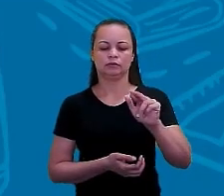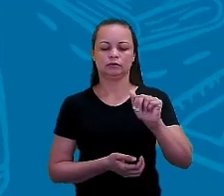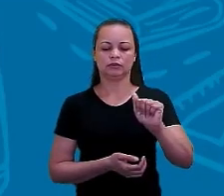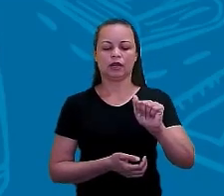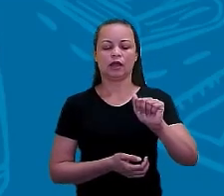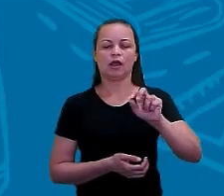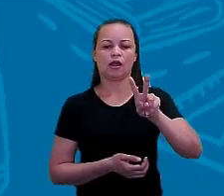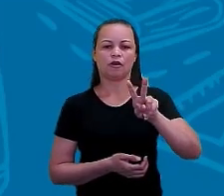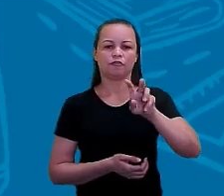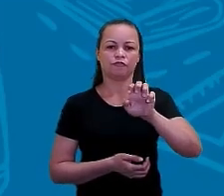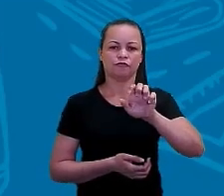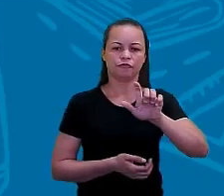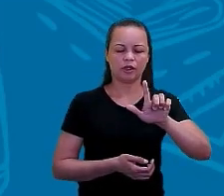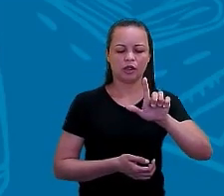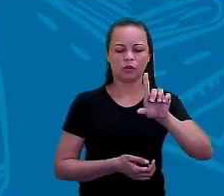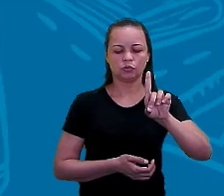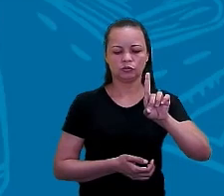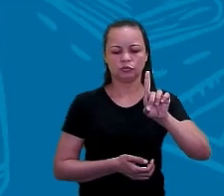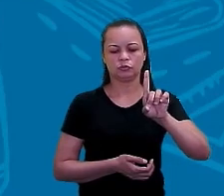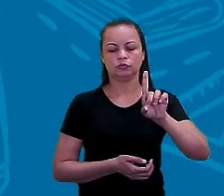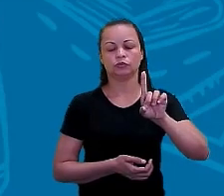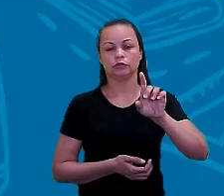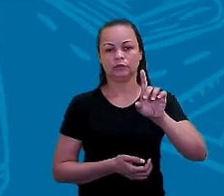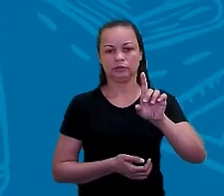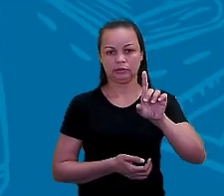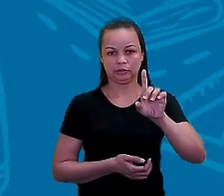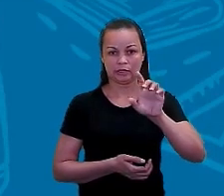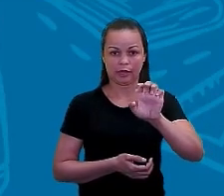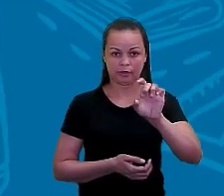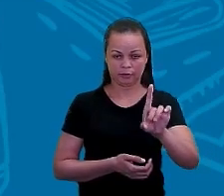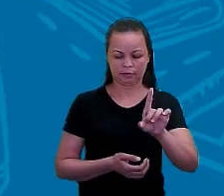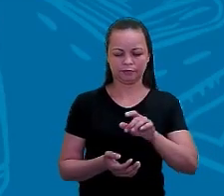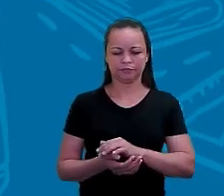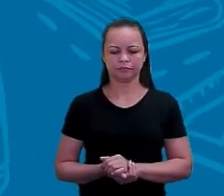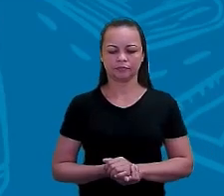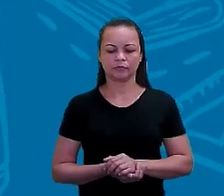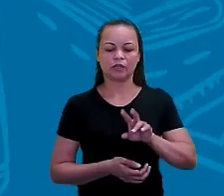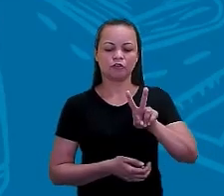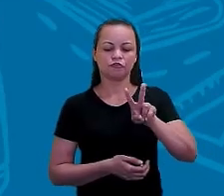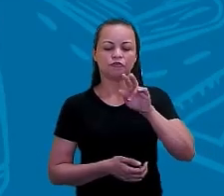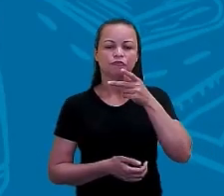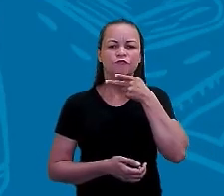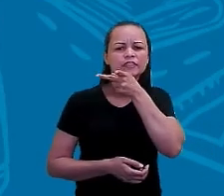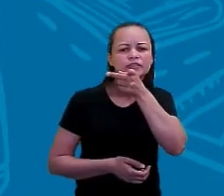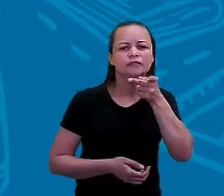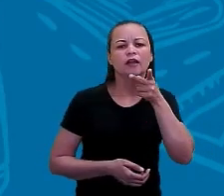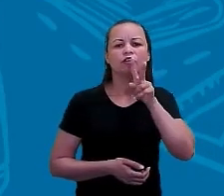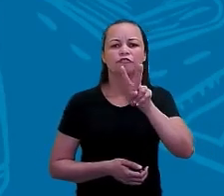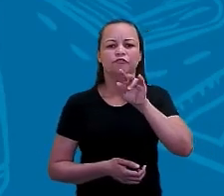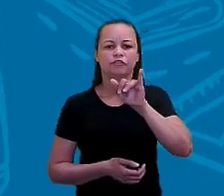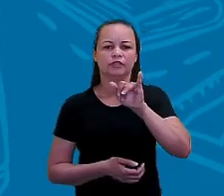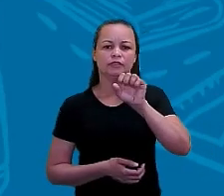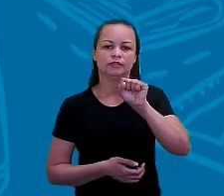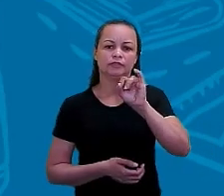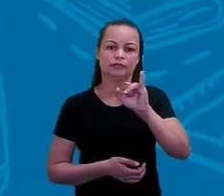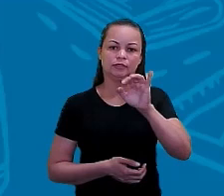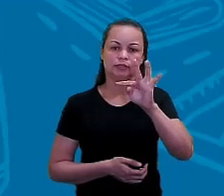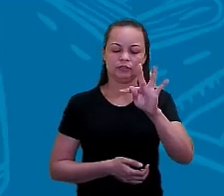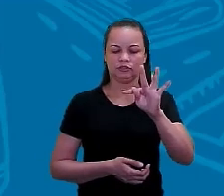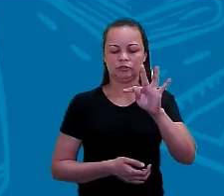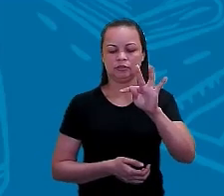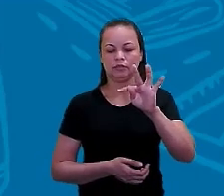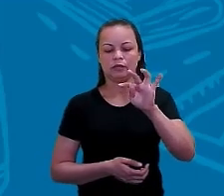Viajar, traveled. Viajou, viajava. Visit, visitar. Visited, visitou